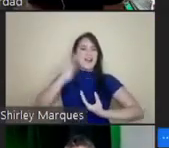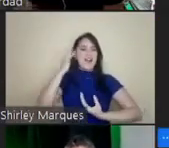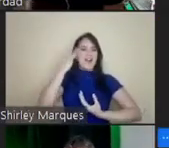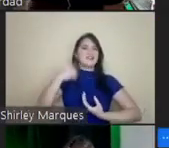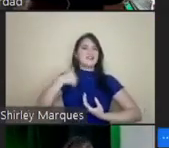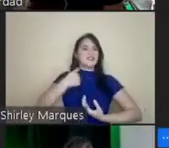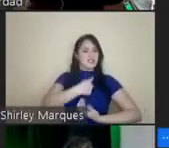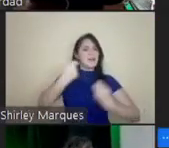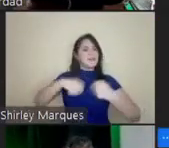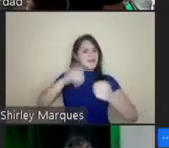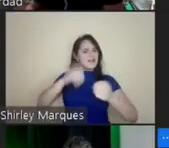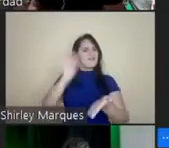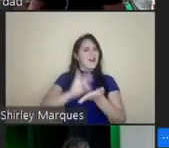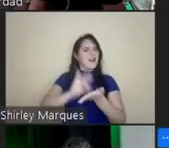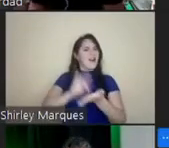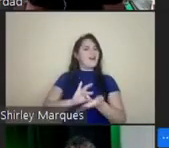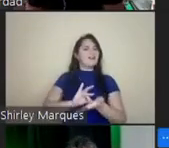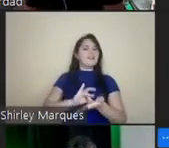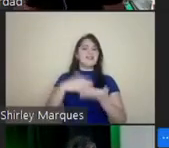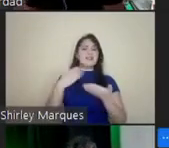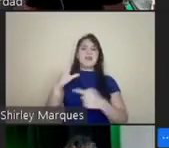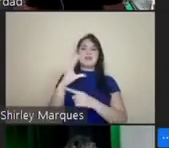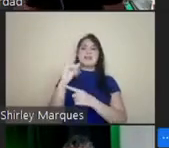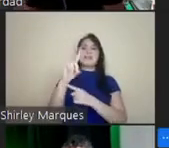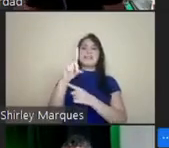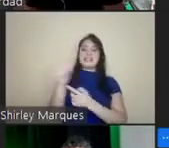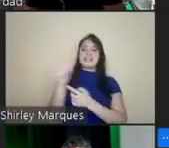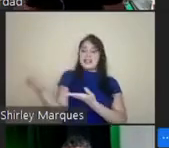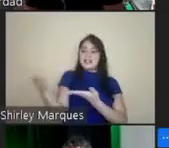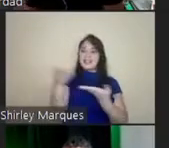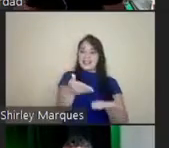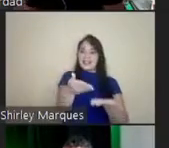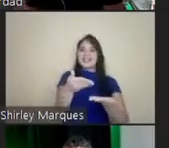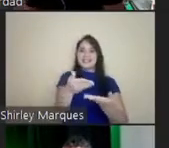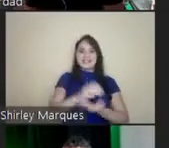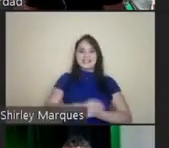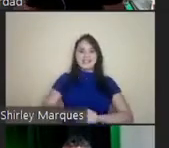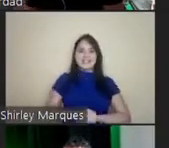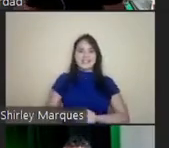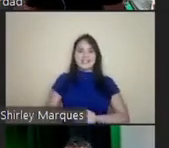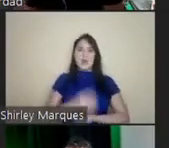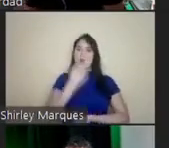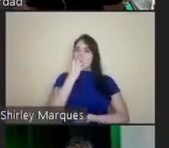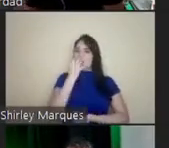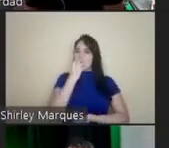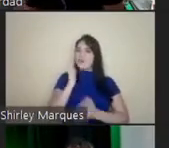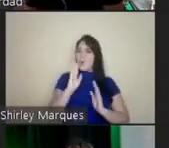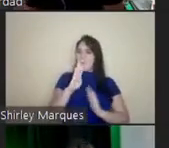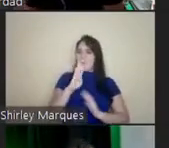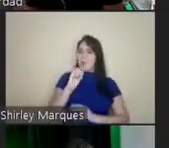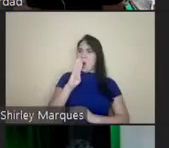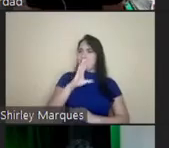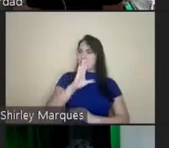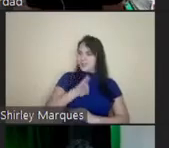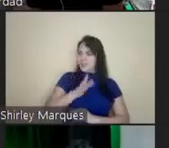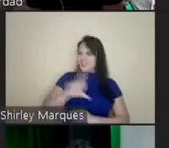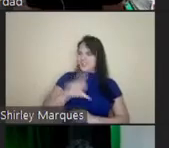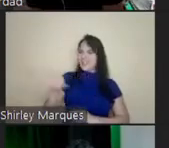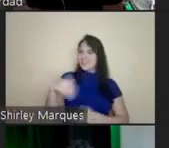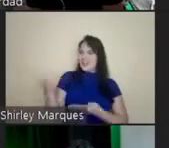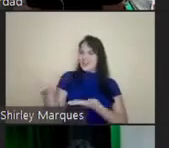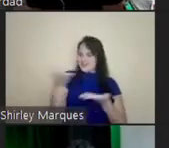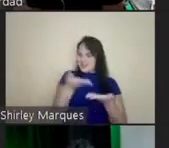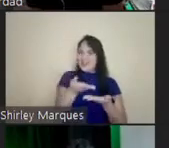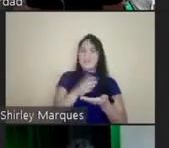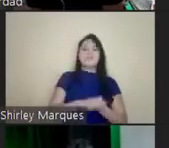mesmo disso tudo. Então, Cida, vem para cá, já que Bob já saiu aí, vem tu aí. Saiu e voltou,